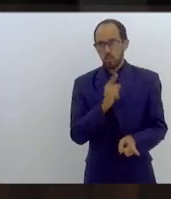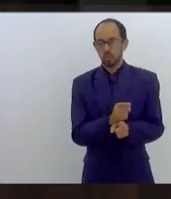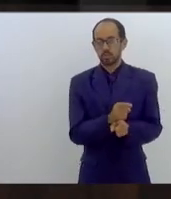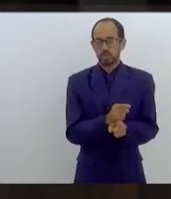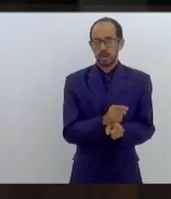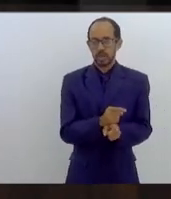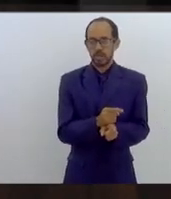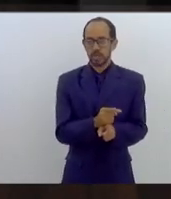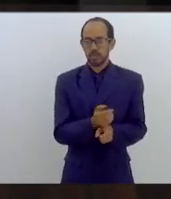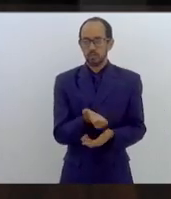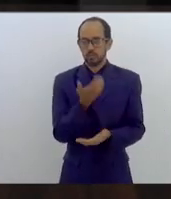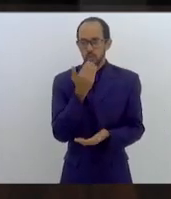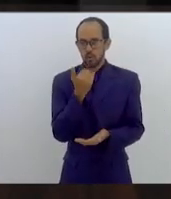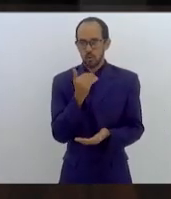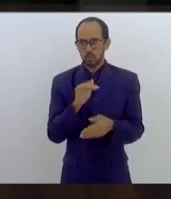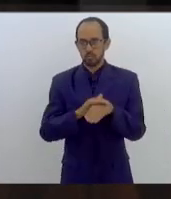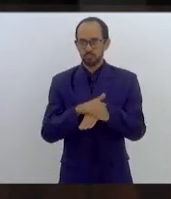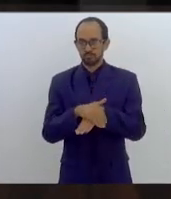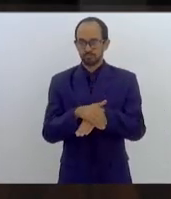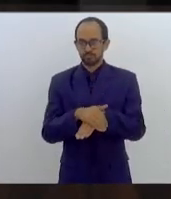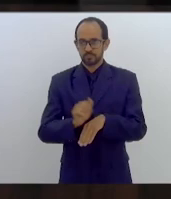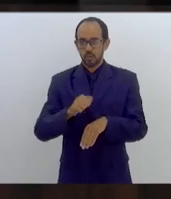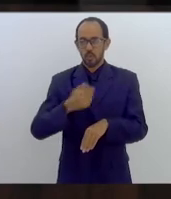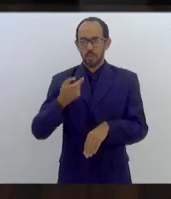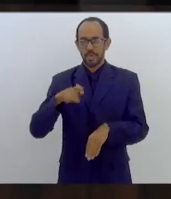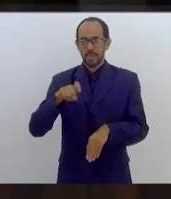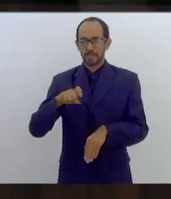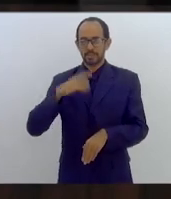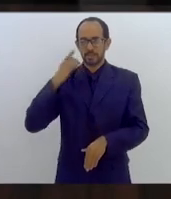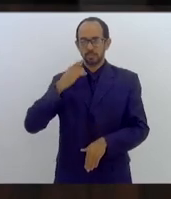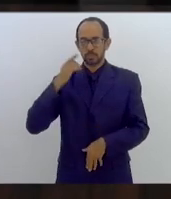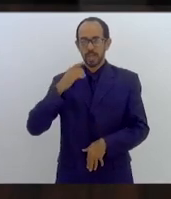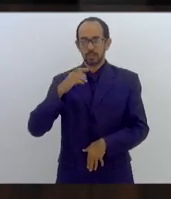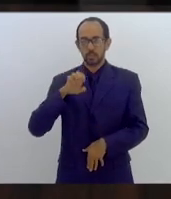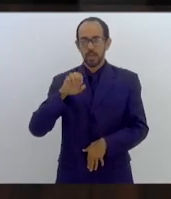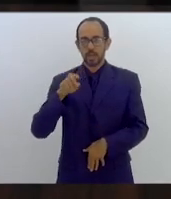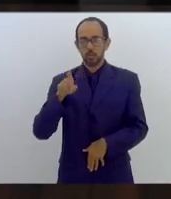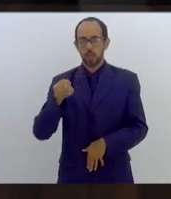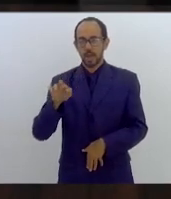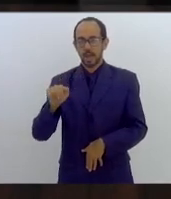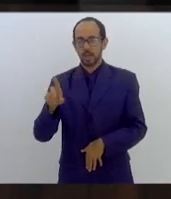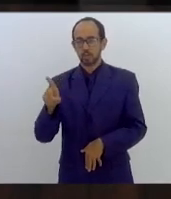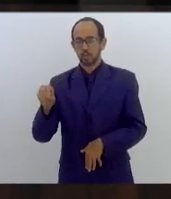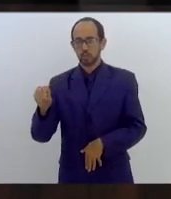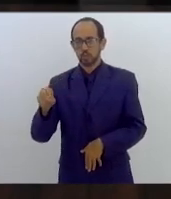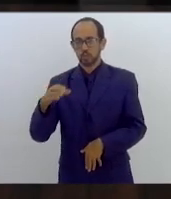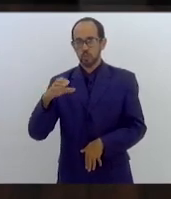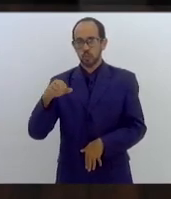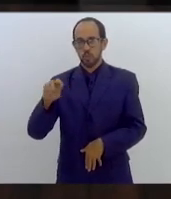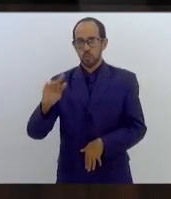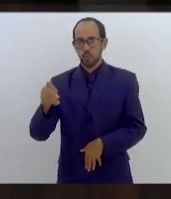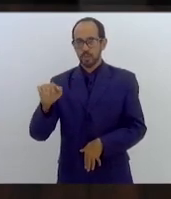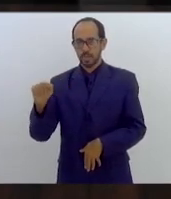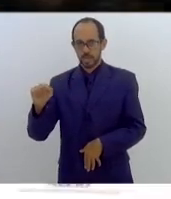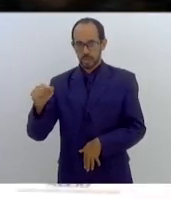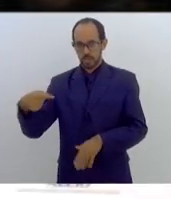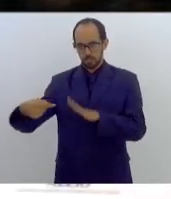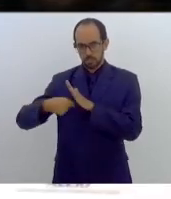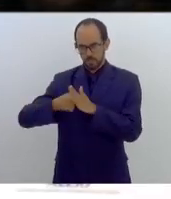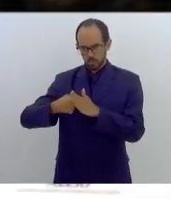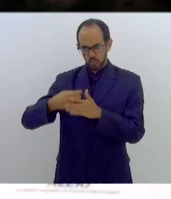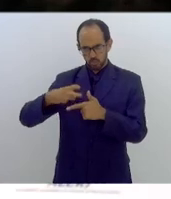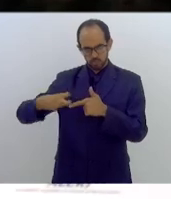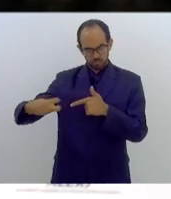o ex-deputado Eduardo Cunha e ele perguntou para mim se a cassação do governador era para valer. Aí eu